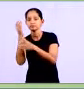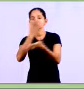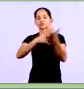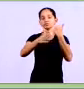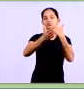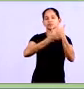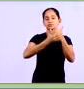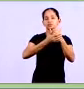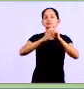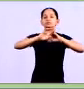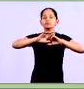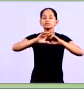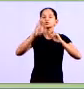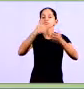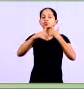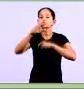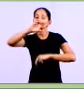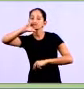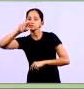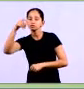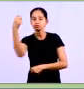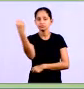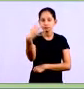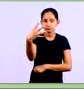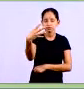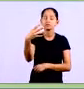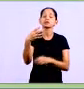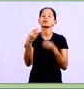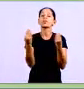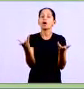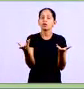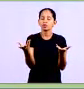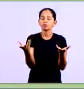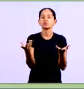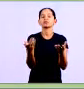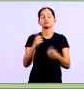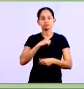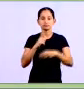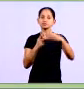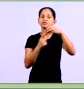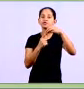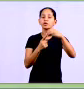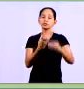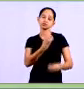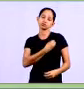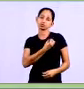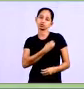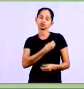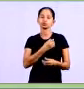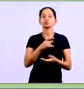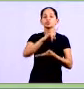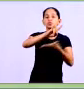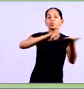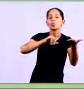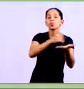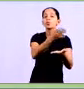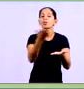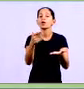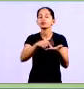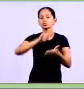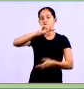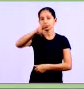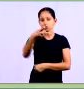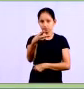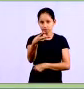regimes normal e simples nacional. Correto? Quais os dados que eu tenho? Nota fiscal, valor da mercadoria,